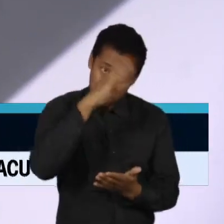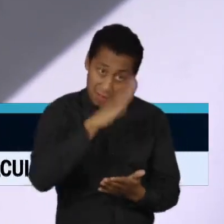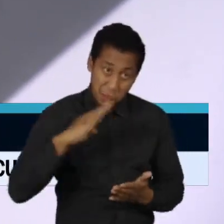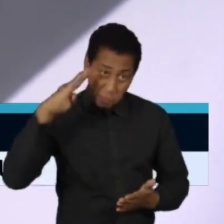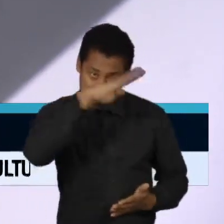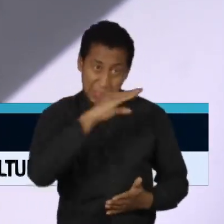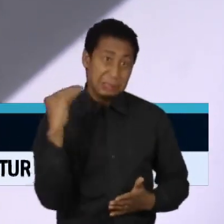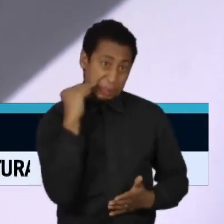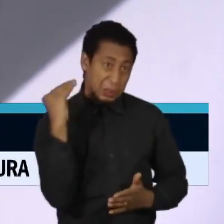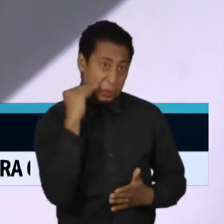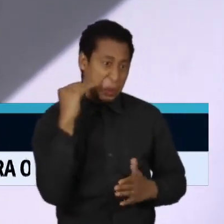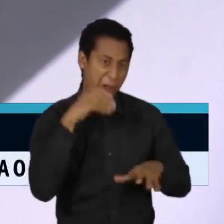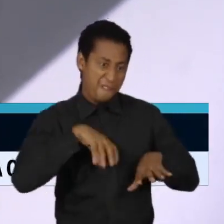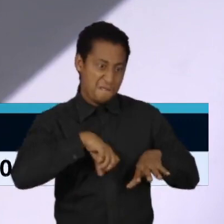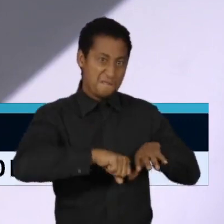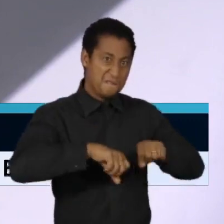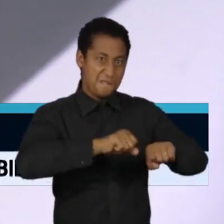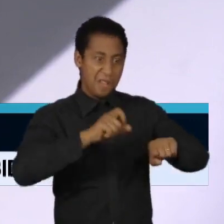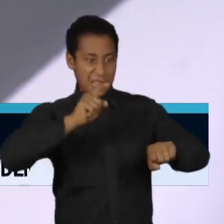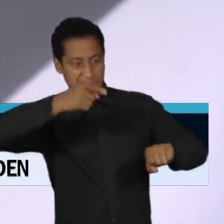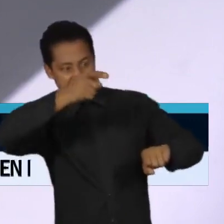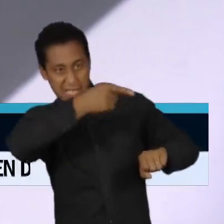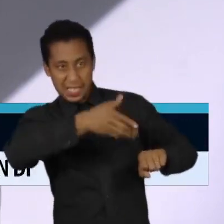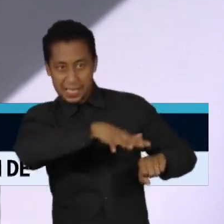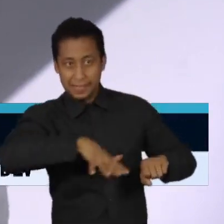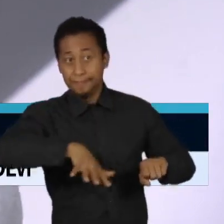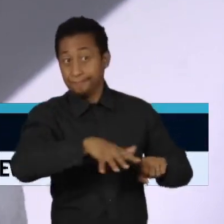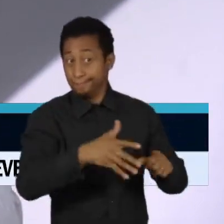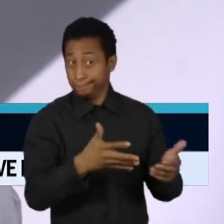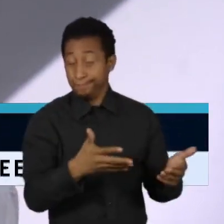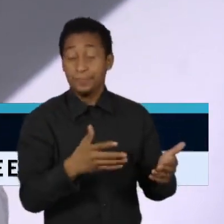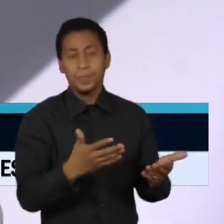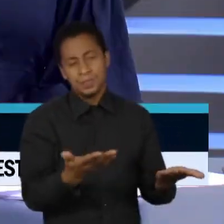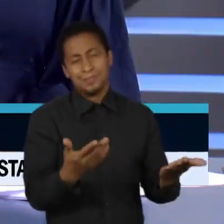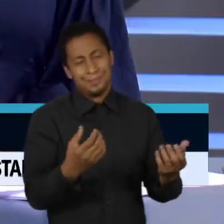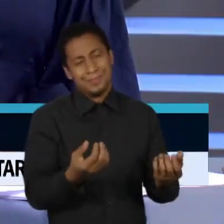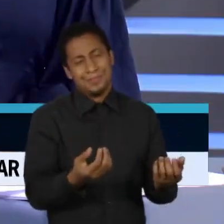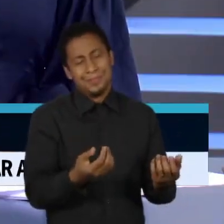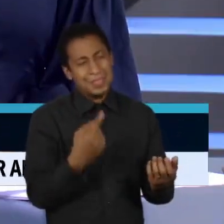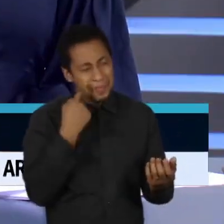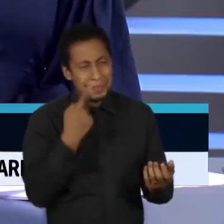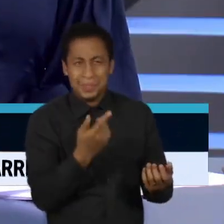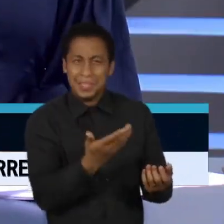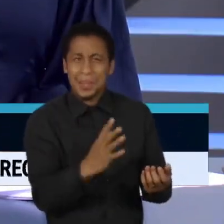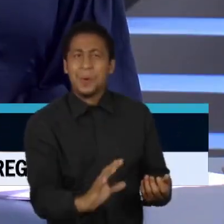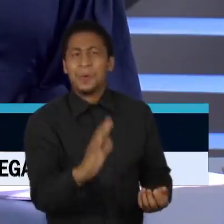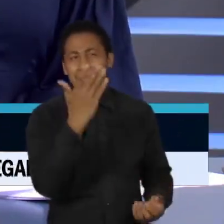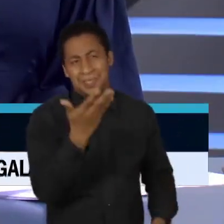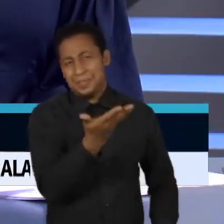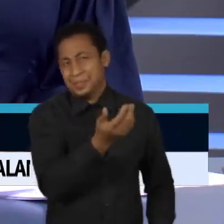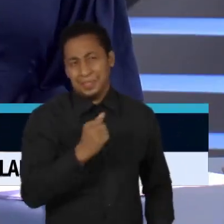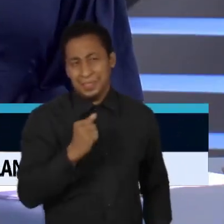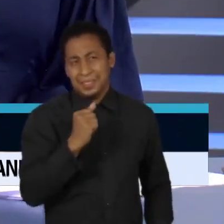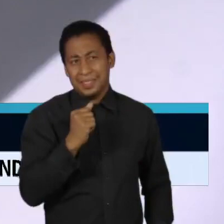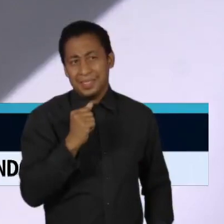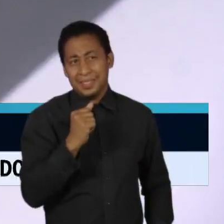a sua condição para uma situação dessa natureza. Agora, está claro e está óbvio que